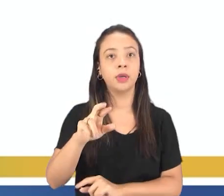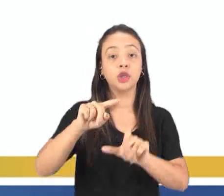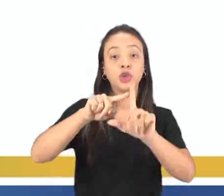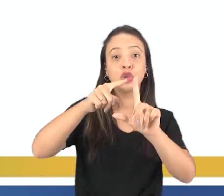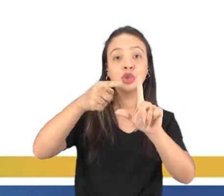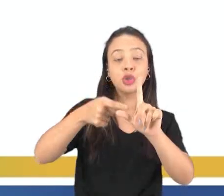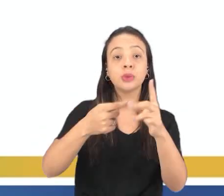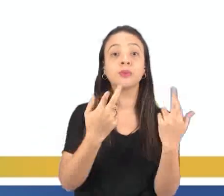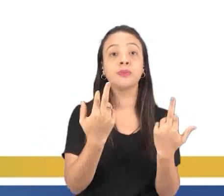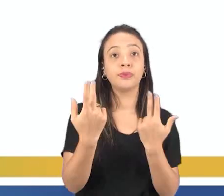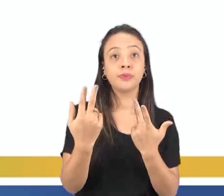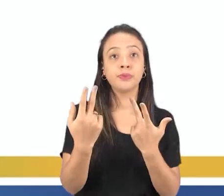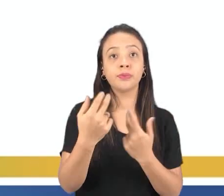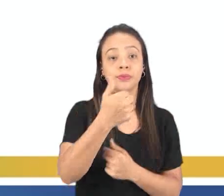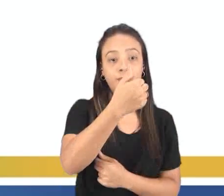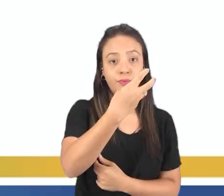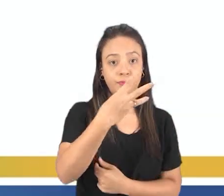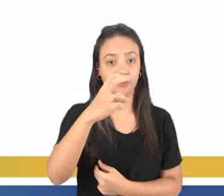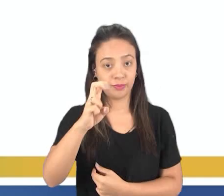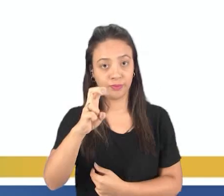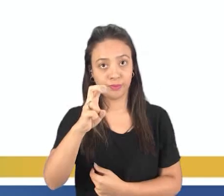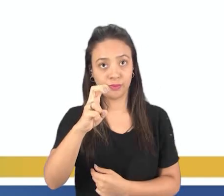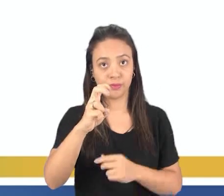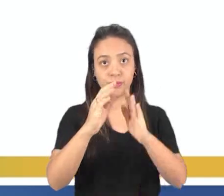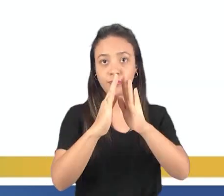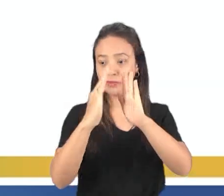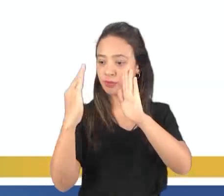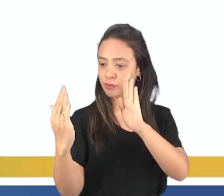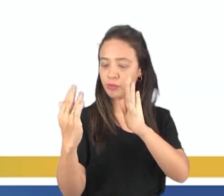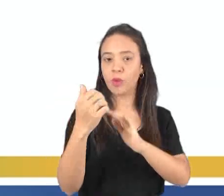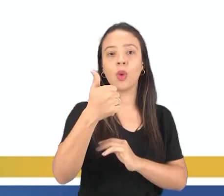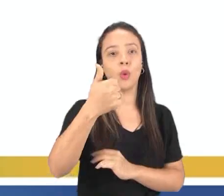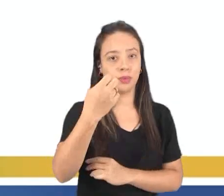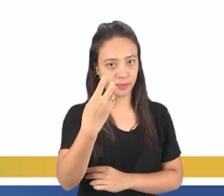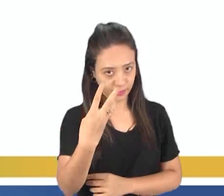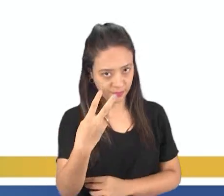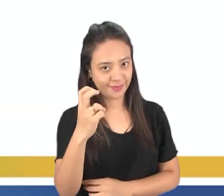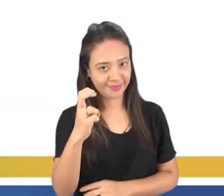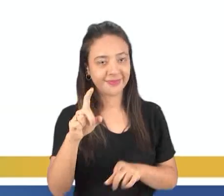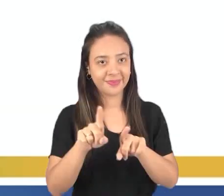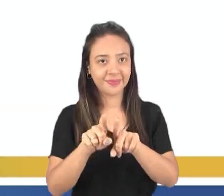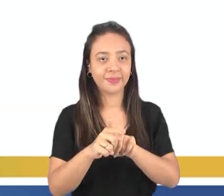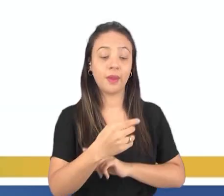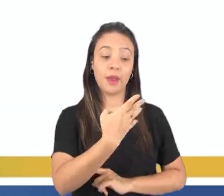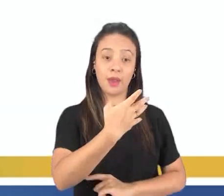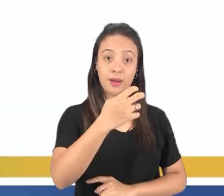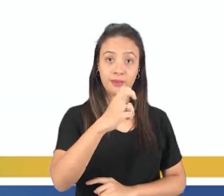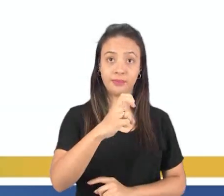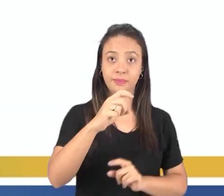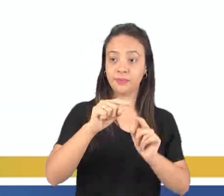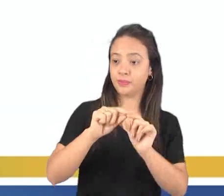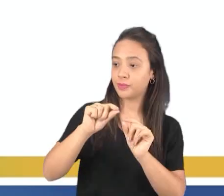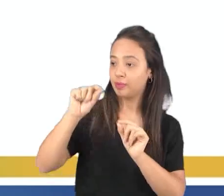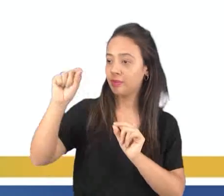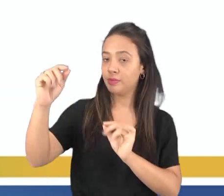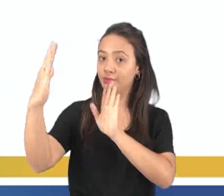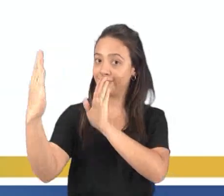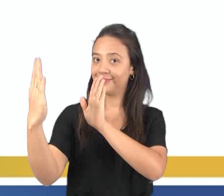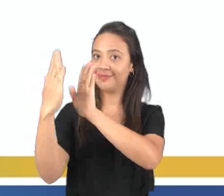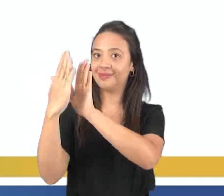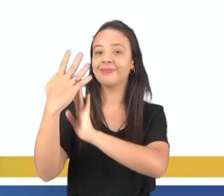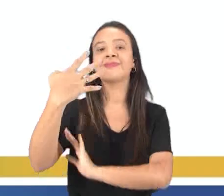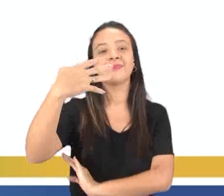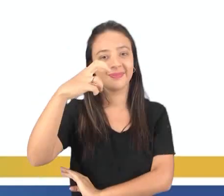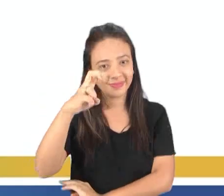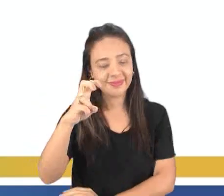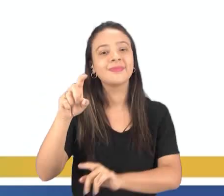de ângulos congruentes 135° oposto a Ele o mesmo ângulo mas temos um ângulo de 45 graus ou posto a ele